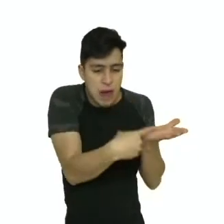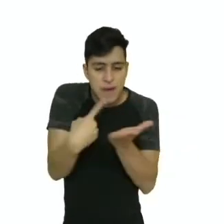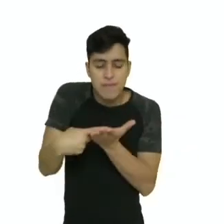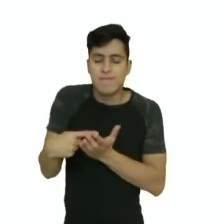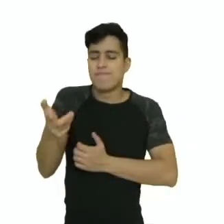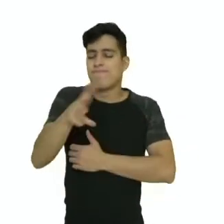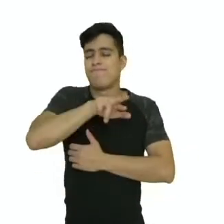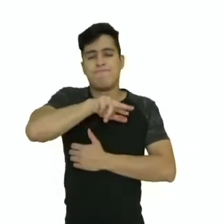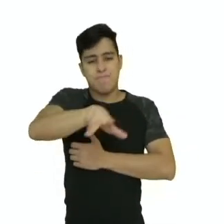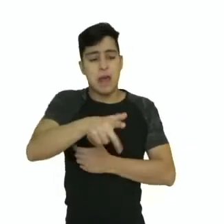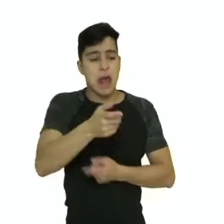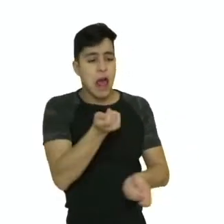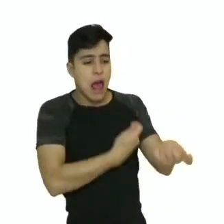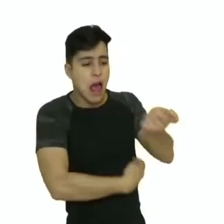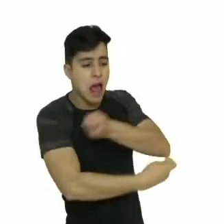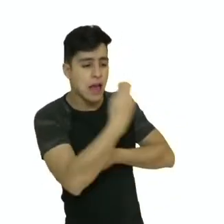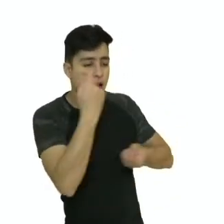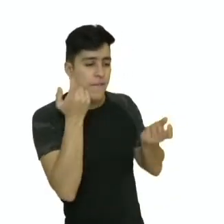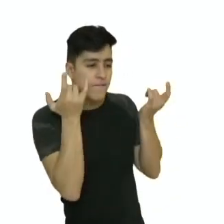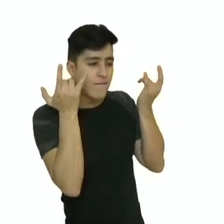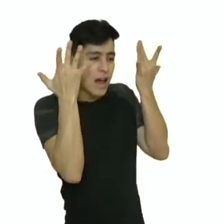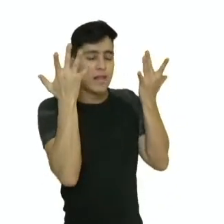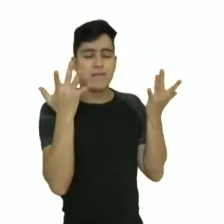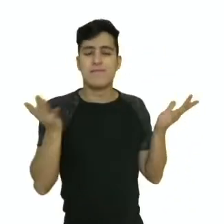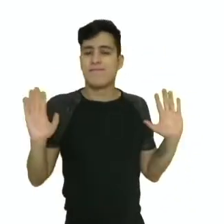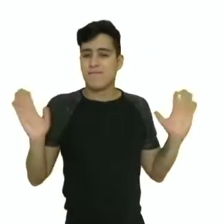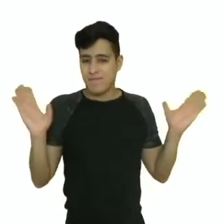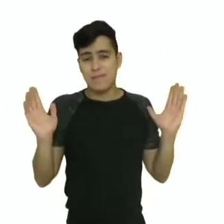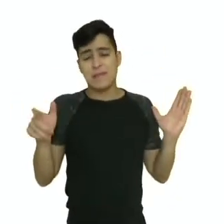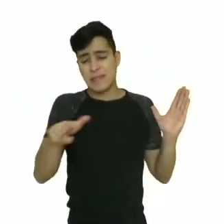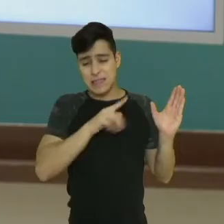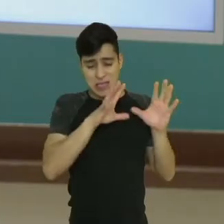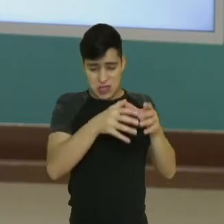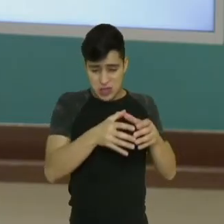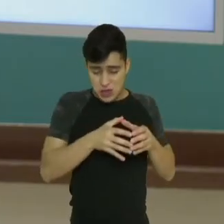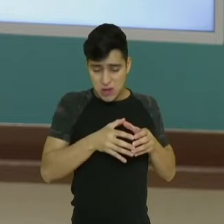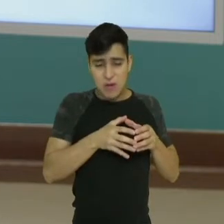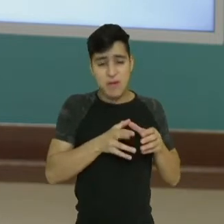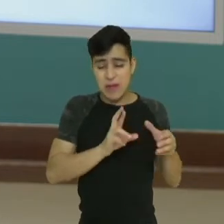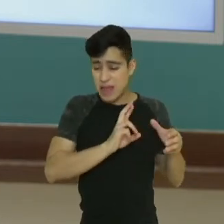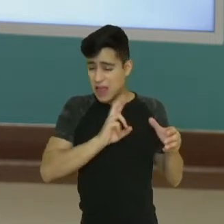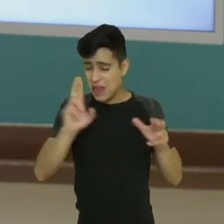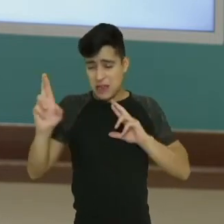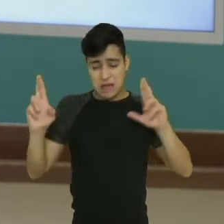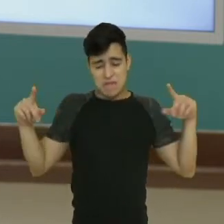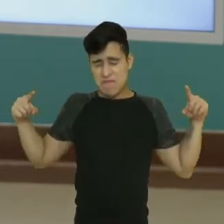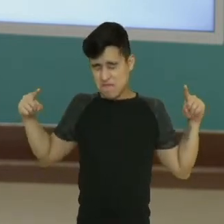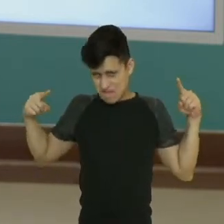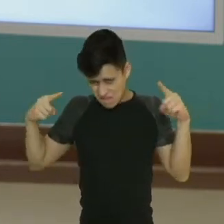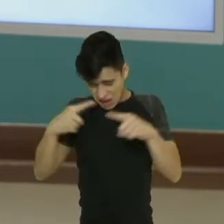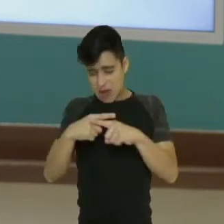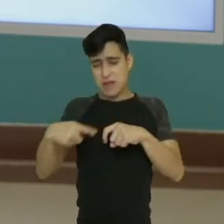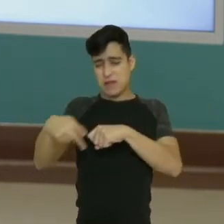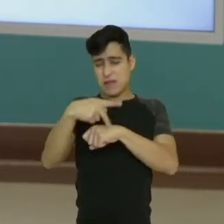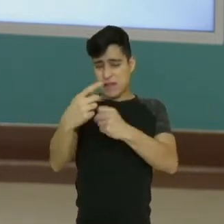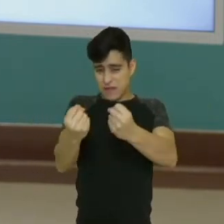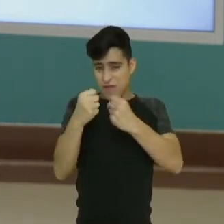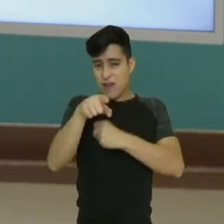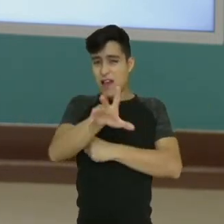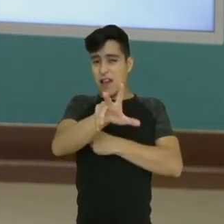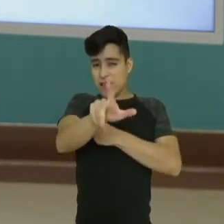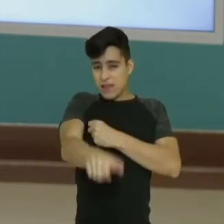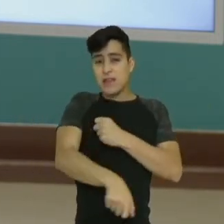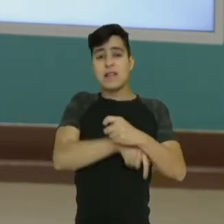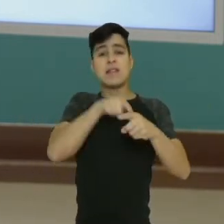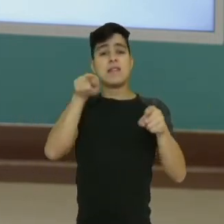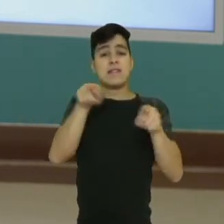então na forma de negociações, como guerras entre grupos étnicos, como na África, que já falamos aí, e também conflitos religiosos,